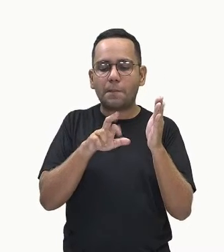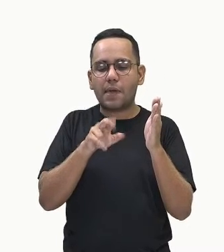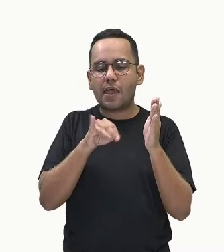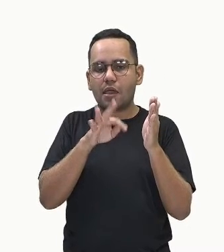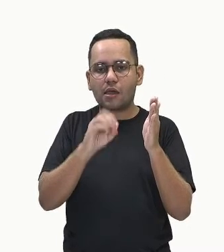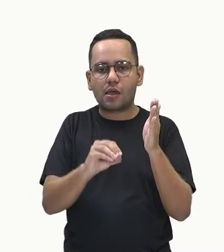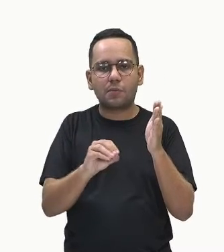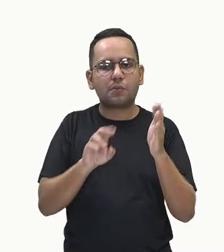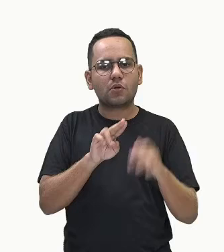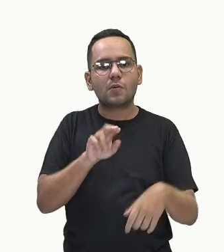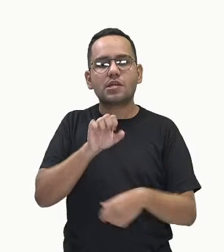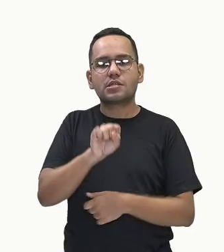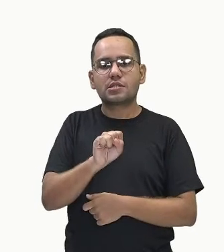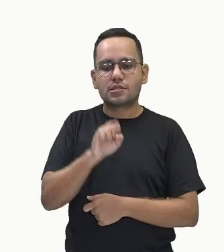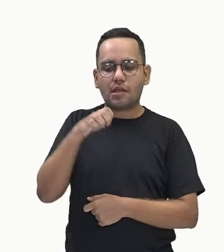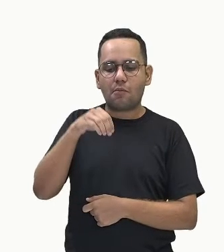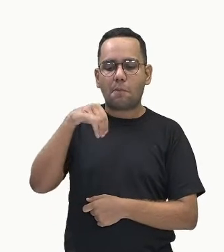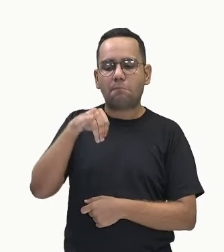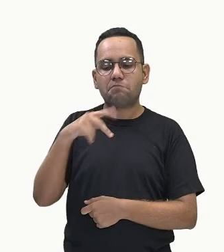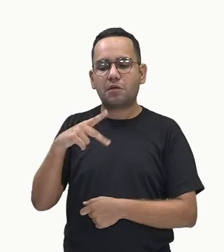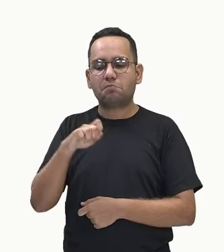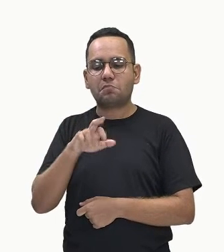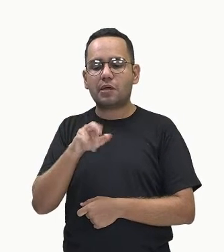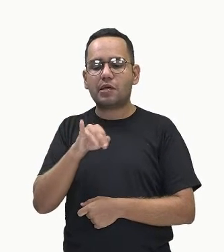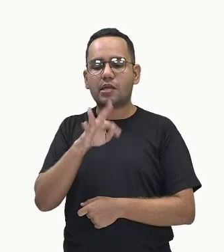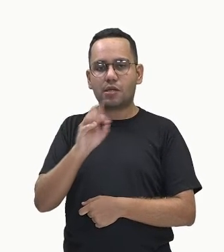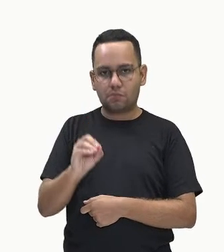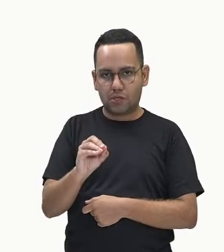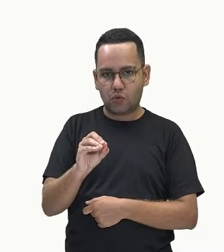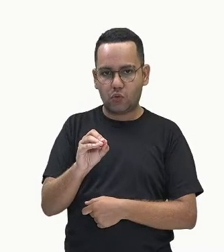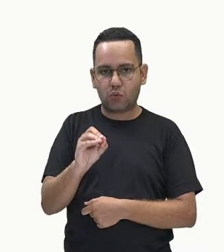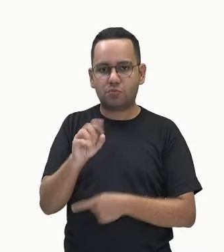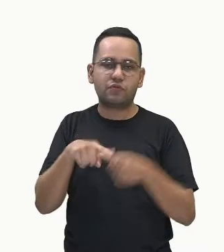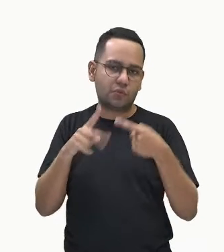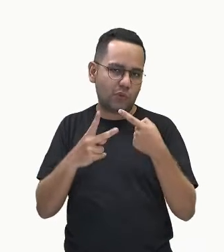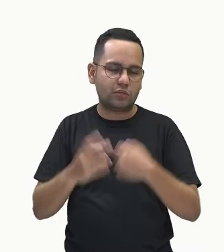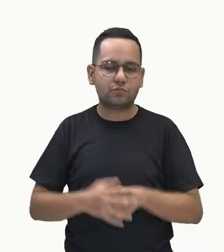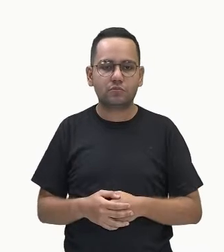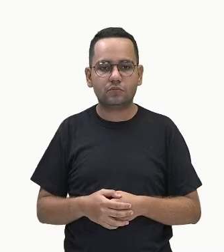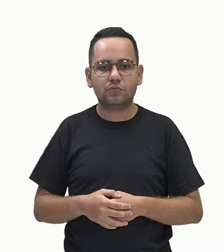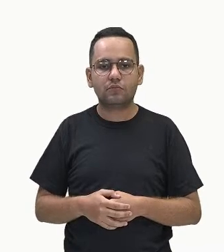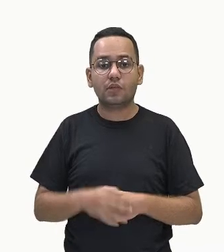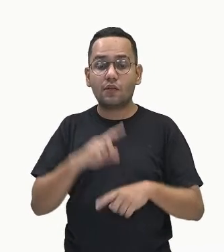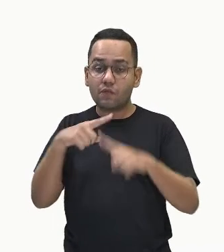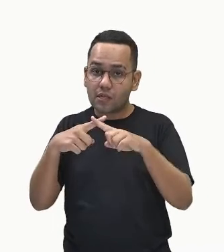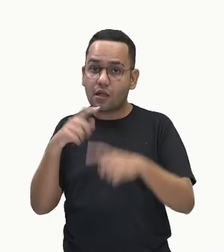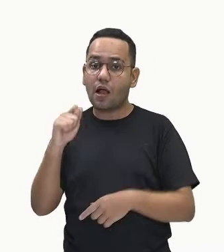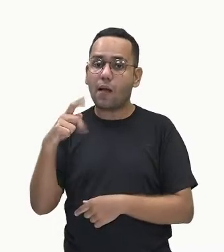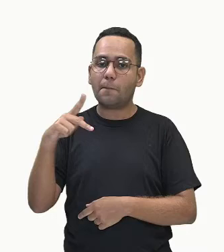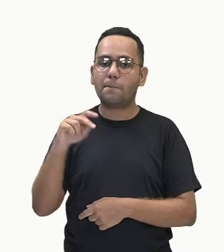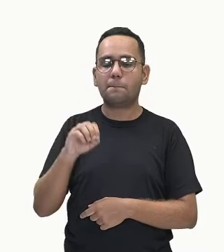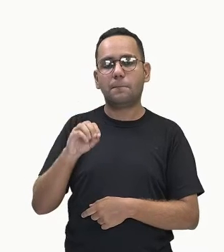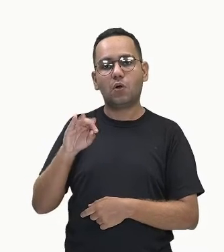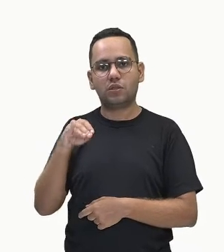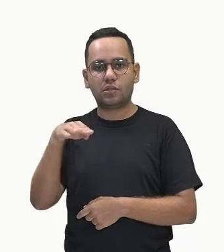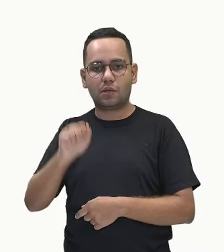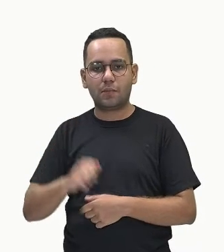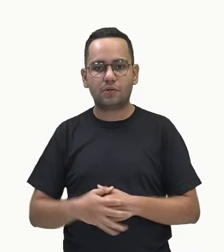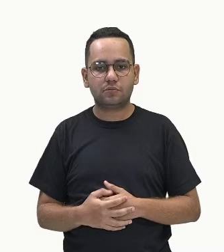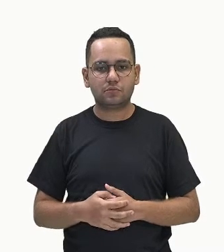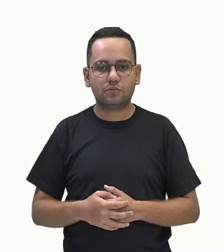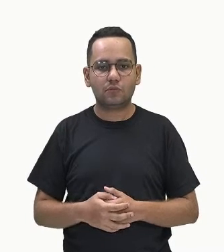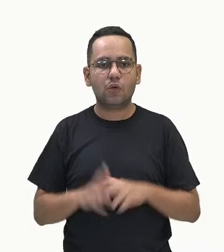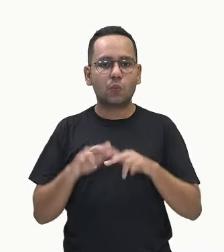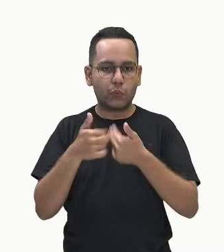semiperímetro, né? Porque está dividido lá por 2, multiplicado pelo apótema. Assim, essa fórmula pode ser interpretada